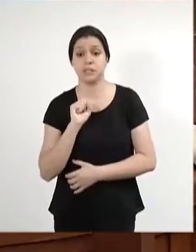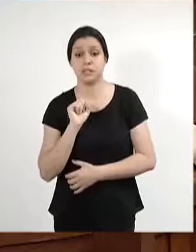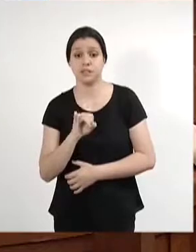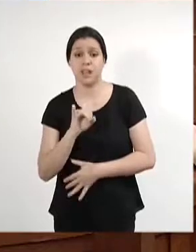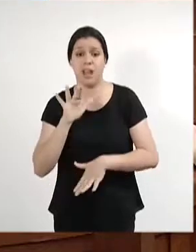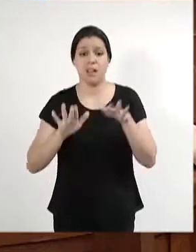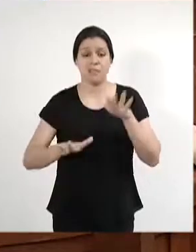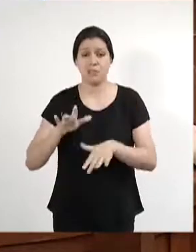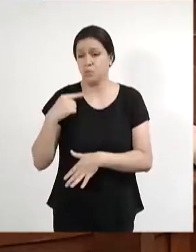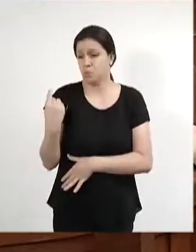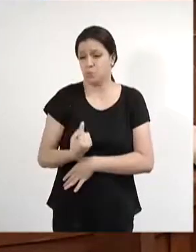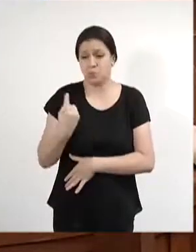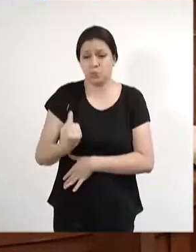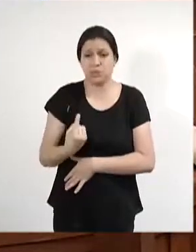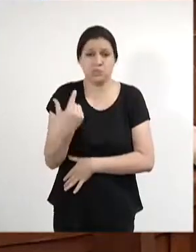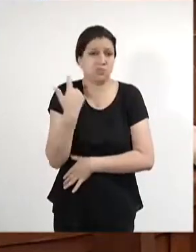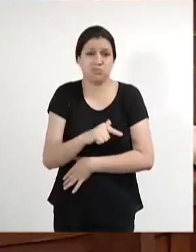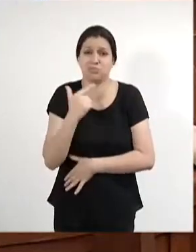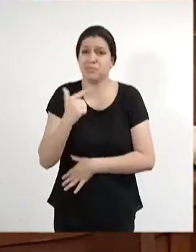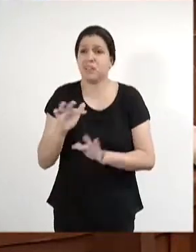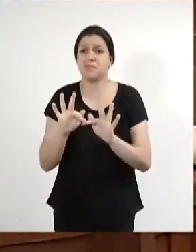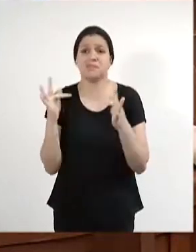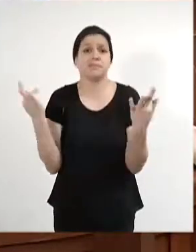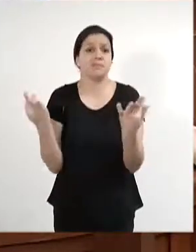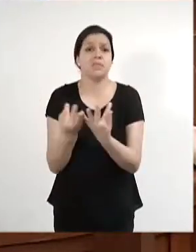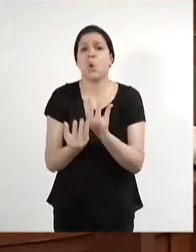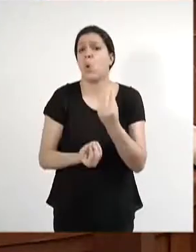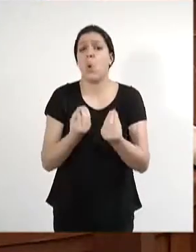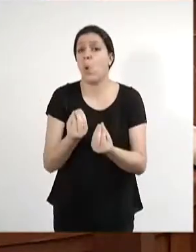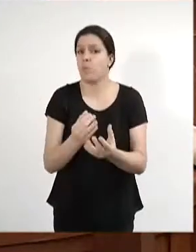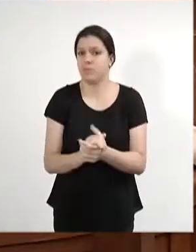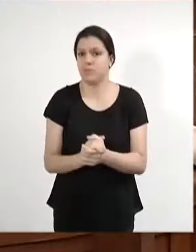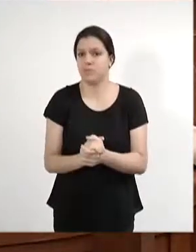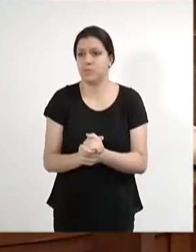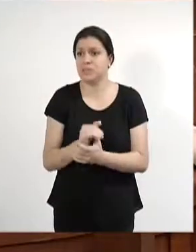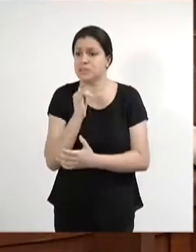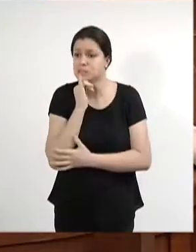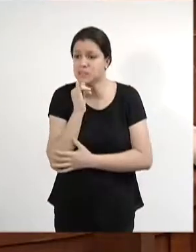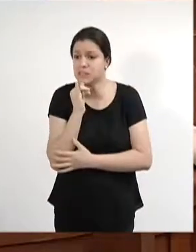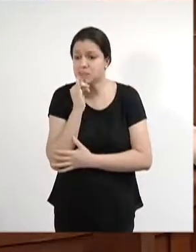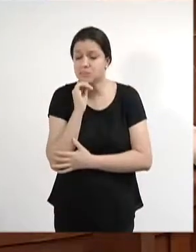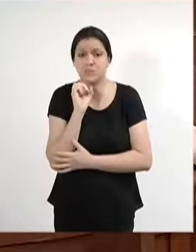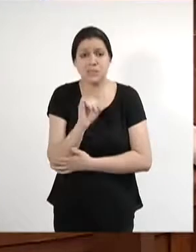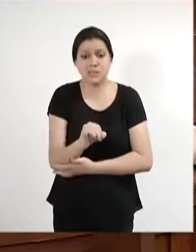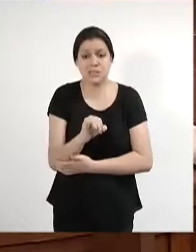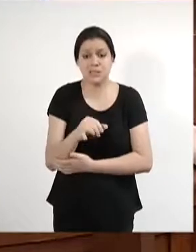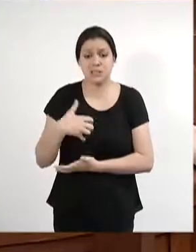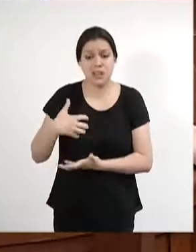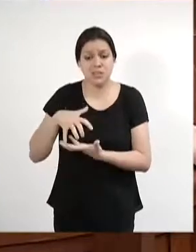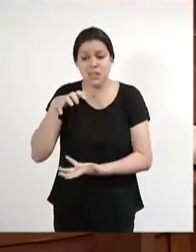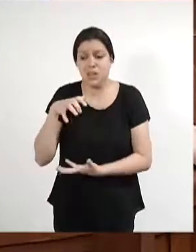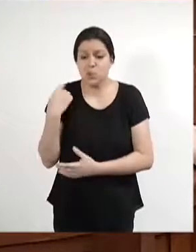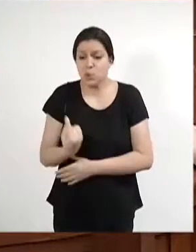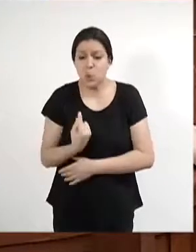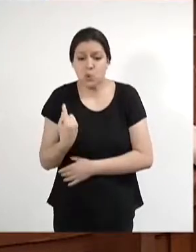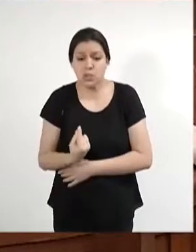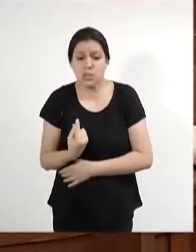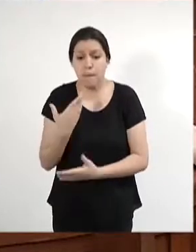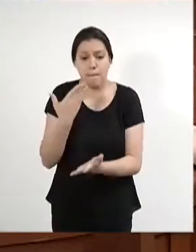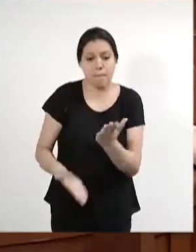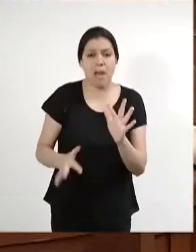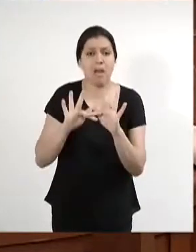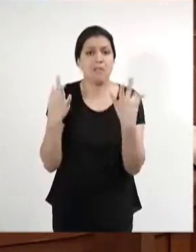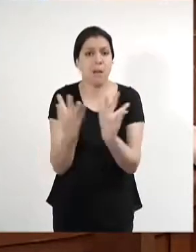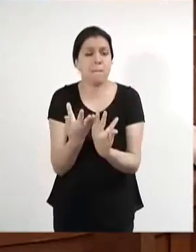ninguém por ela. O que acontece se um idoso fica só? Ele perde seus familiares, seus